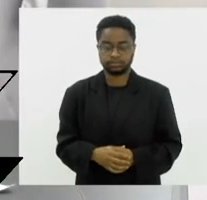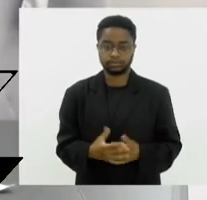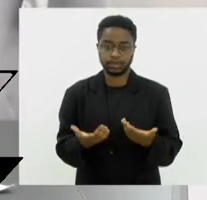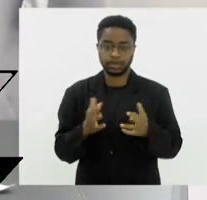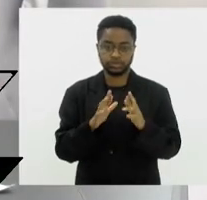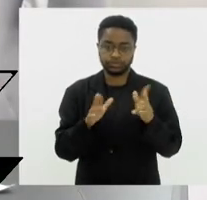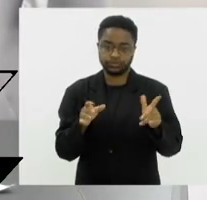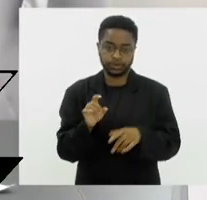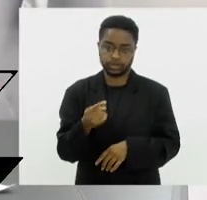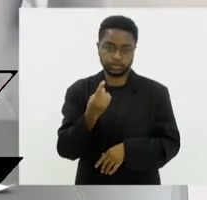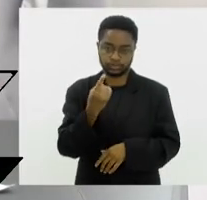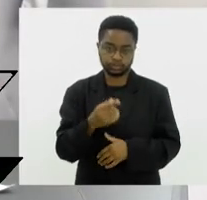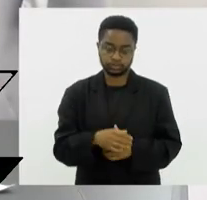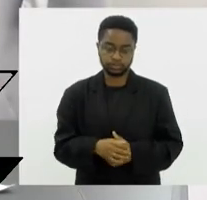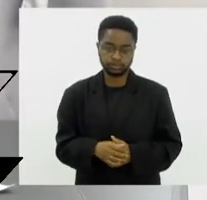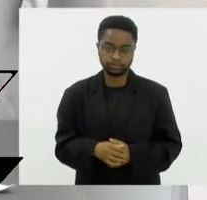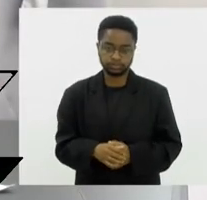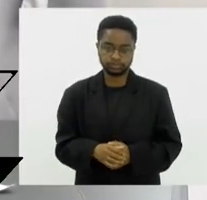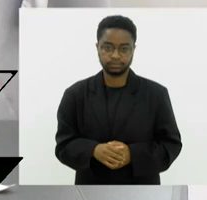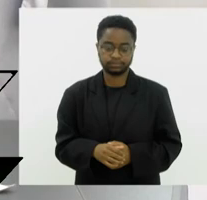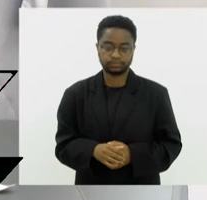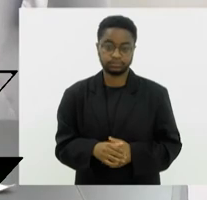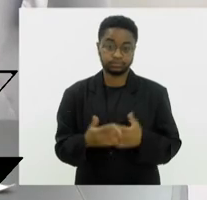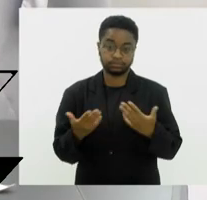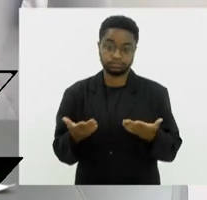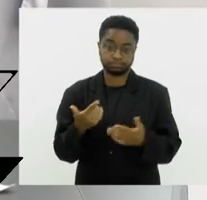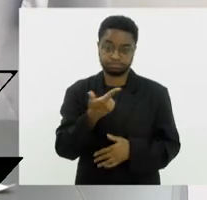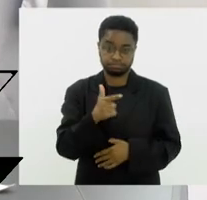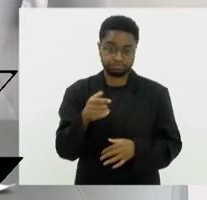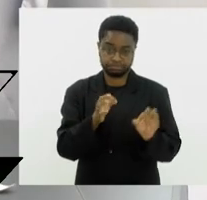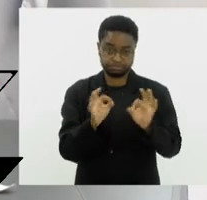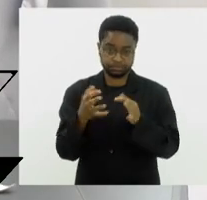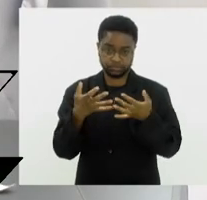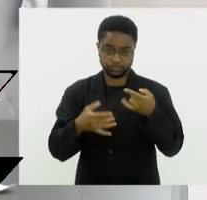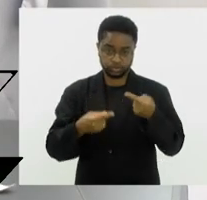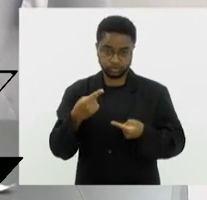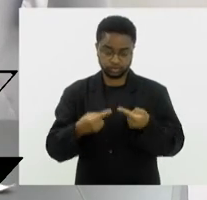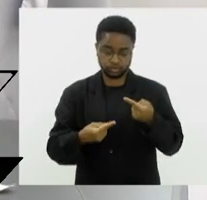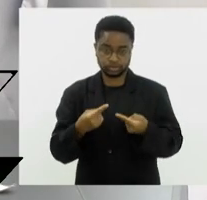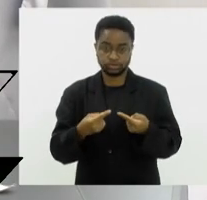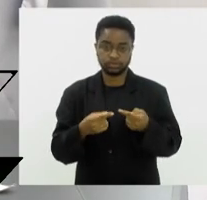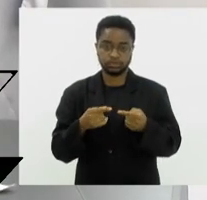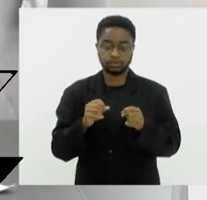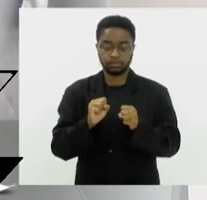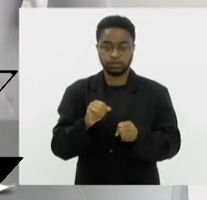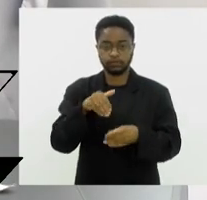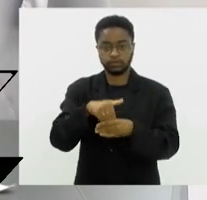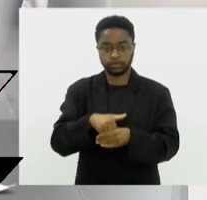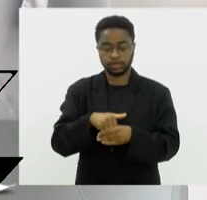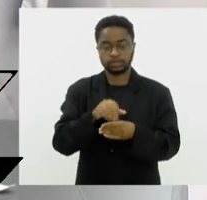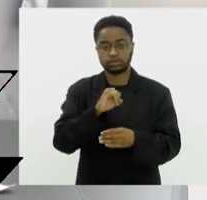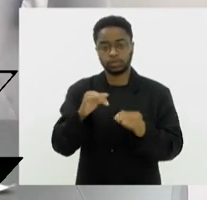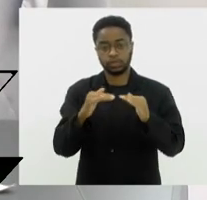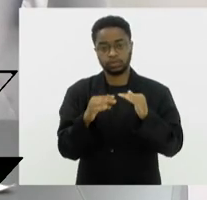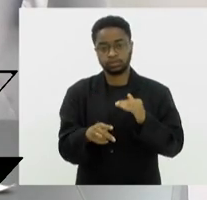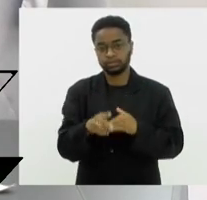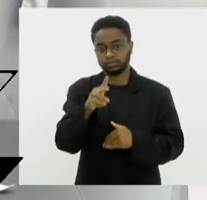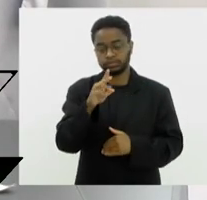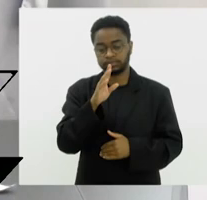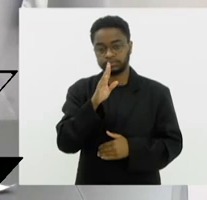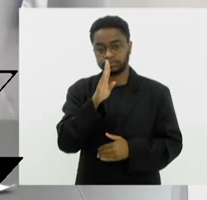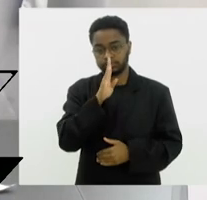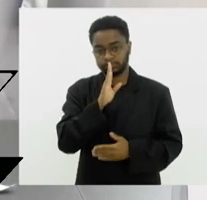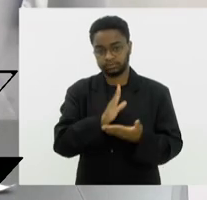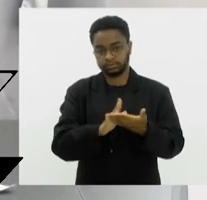diferenciação. Quase todos. Exato. Enfim, não havendo quem queira discutir, é encerrada a discussão, em votação, senhores que aprovam, perguntam como estão,